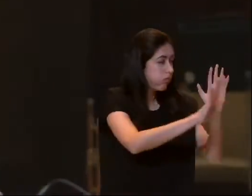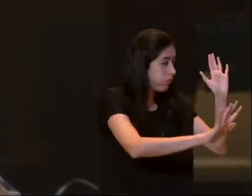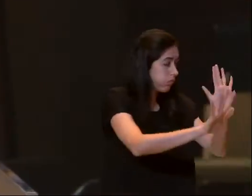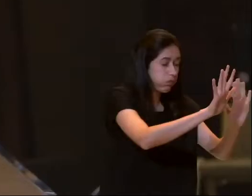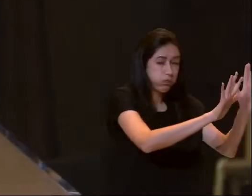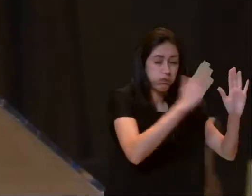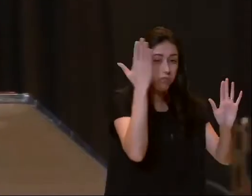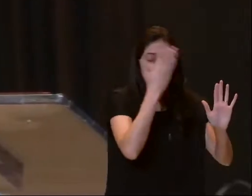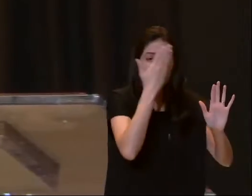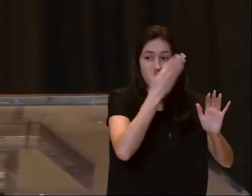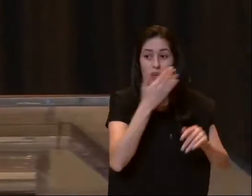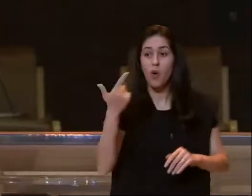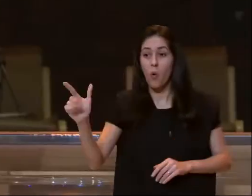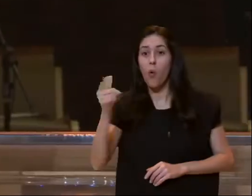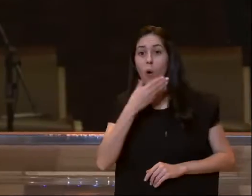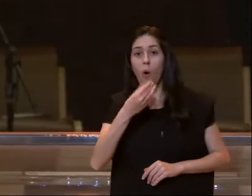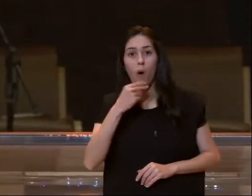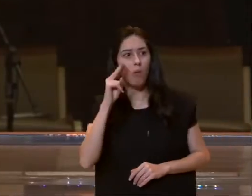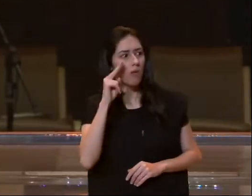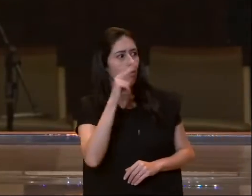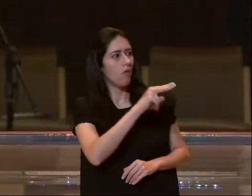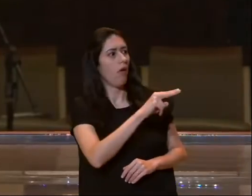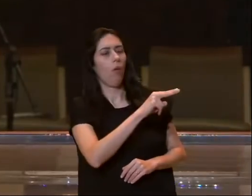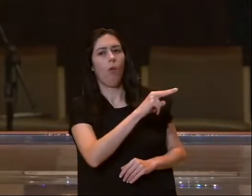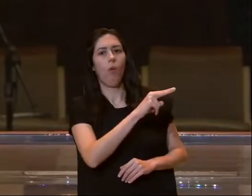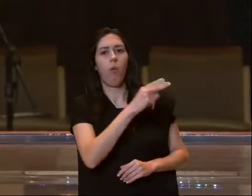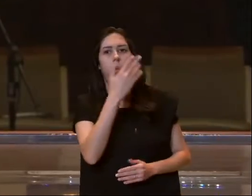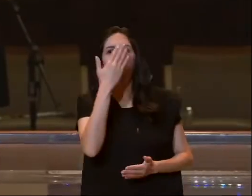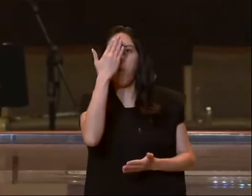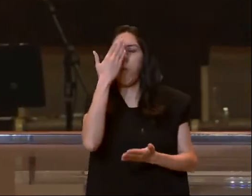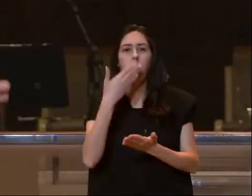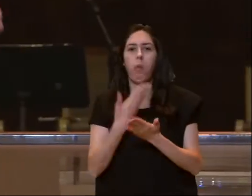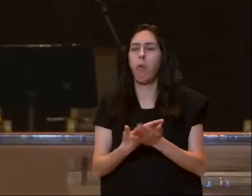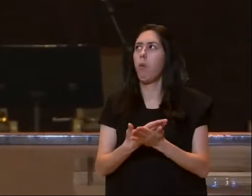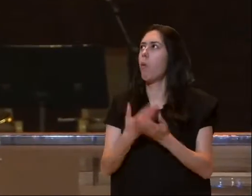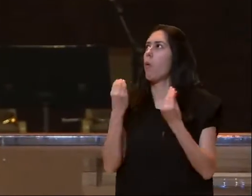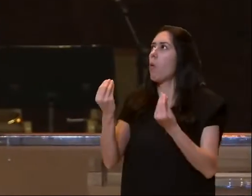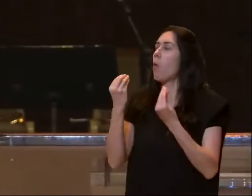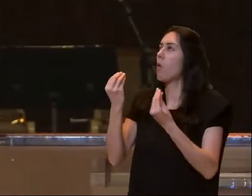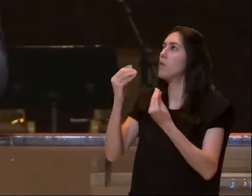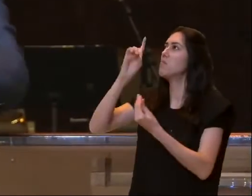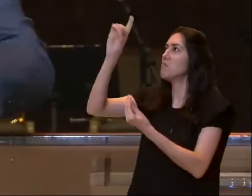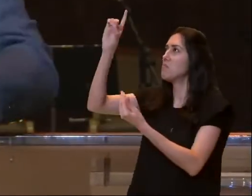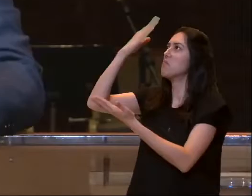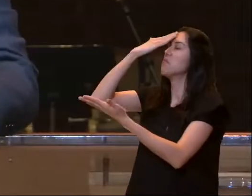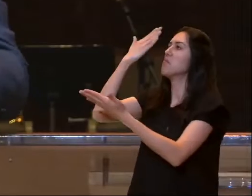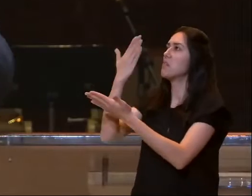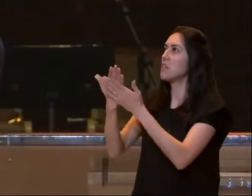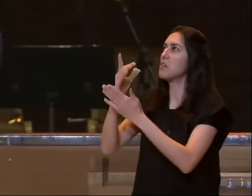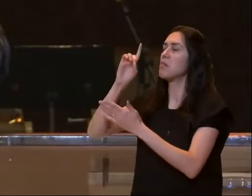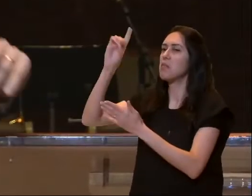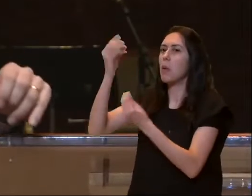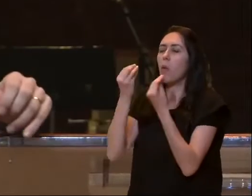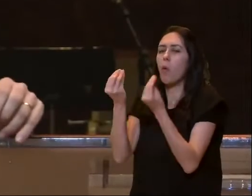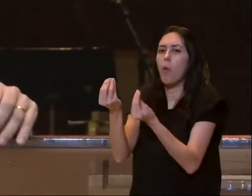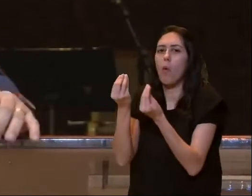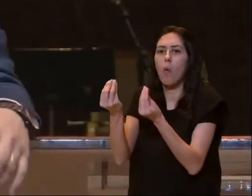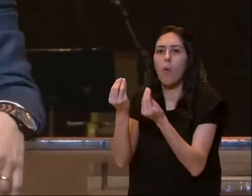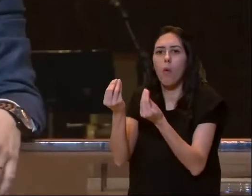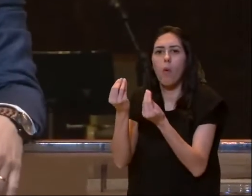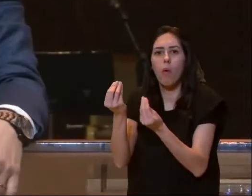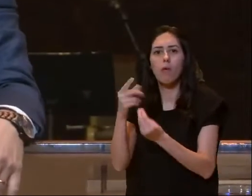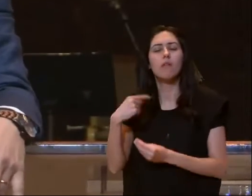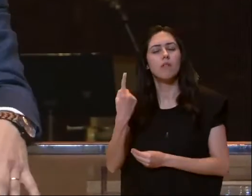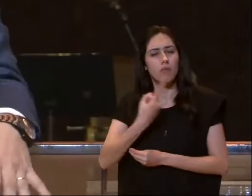olhando aquilo e começa a crer em Deus. Existe um poder que nos faz resistir